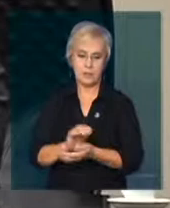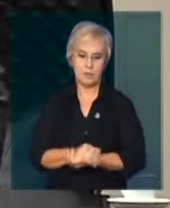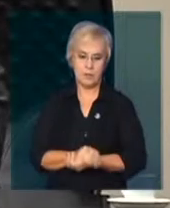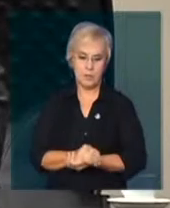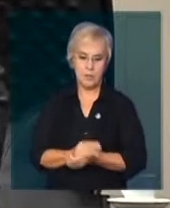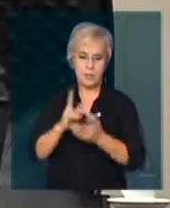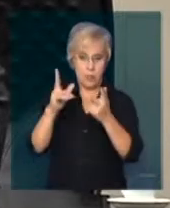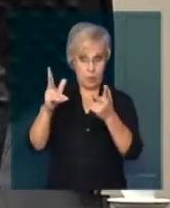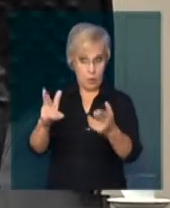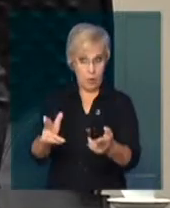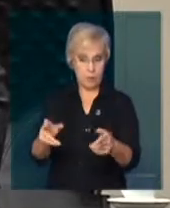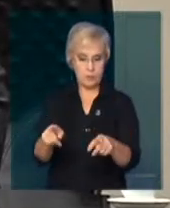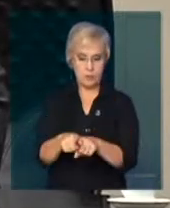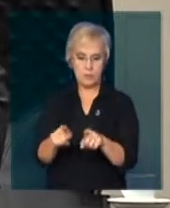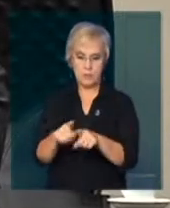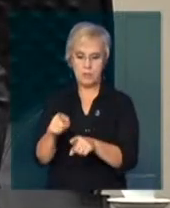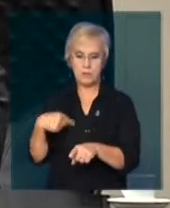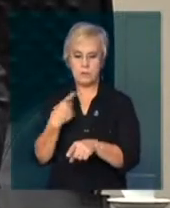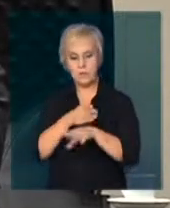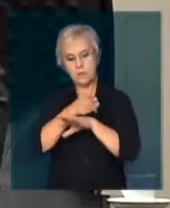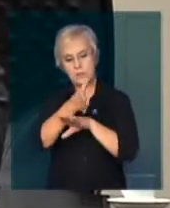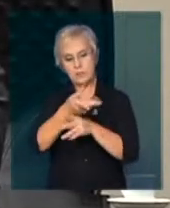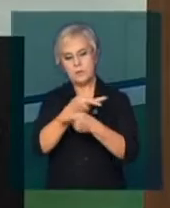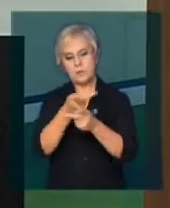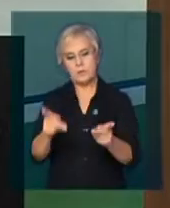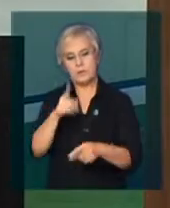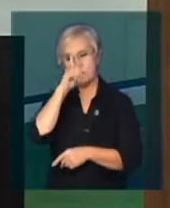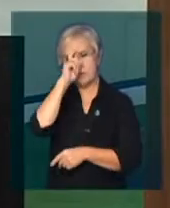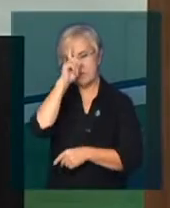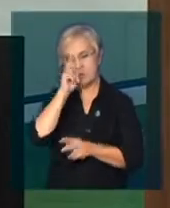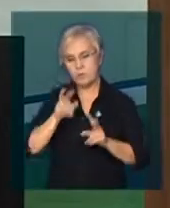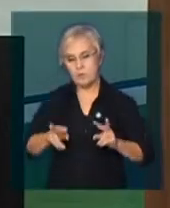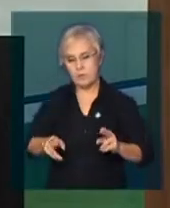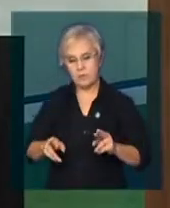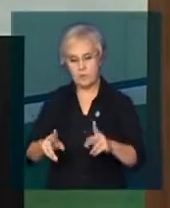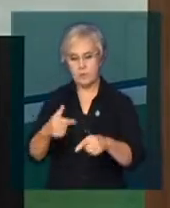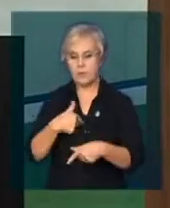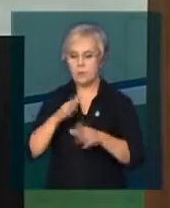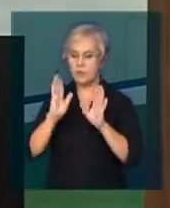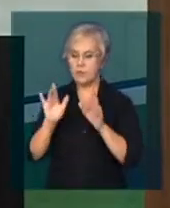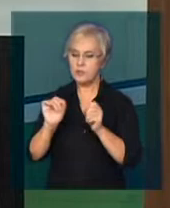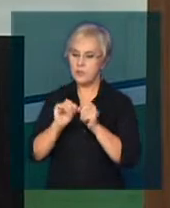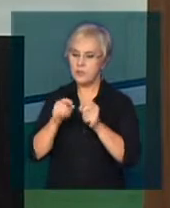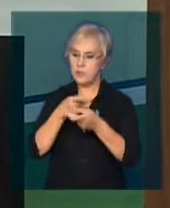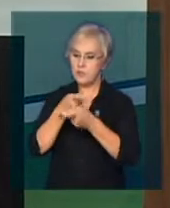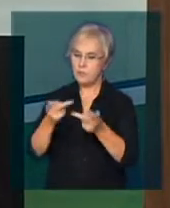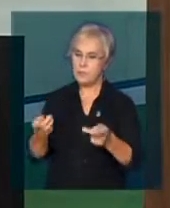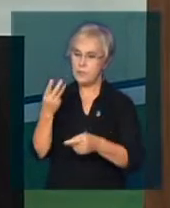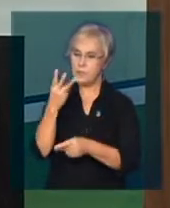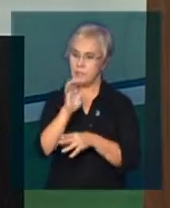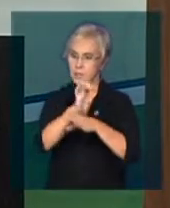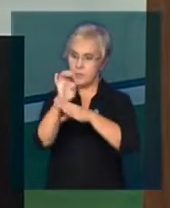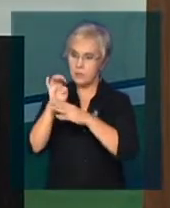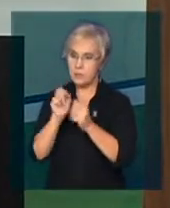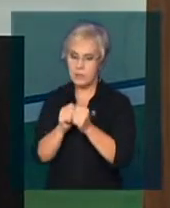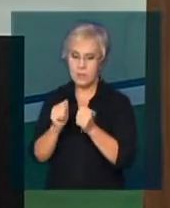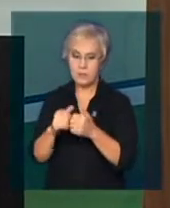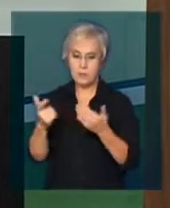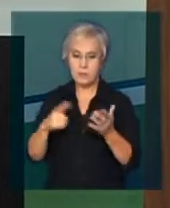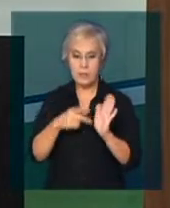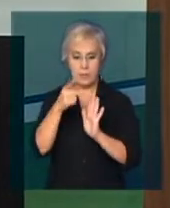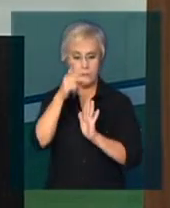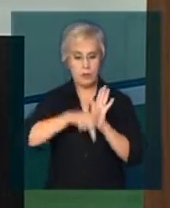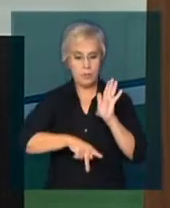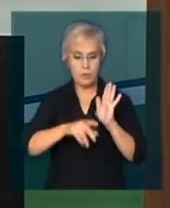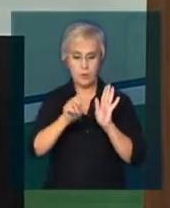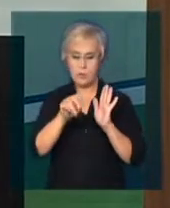mesma forma, quando a gente vai visitar o Hospital do Câncer, e eu já fiz em 3 estados isso, a gente vê que tem uma portaria do SUS